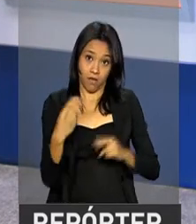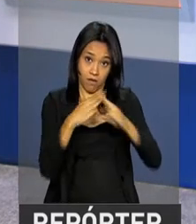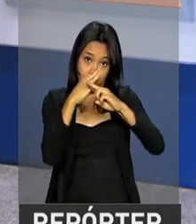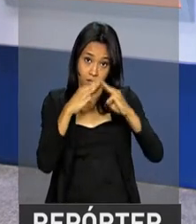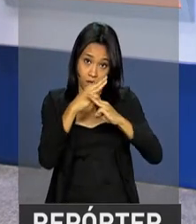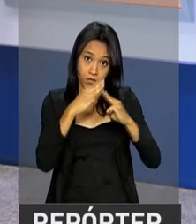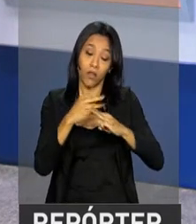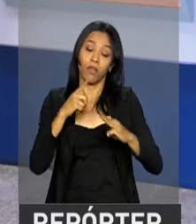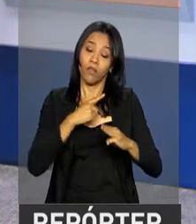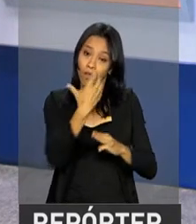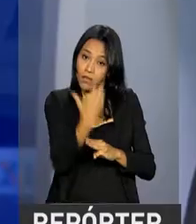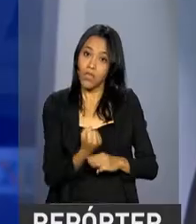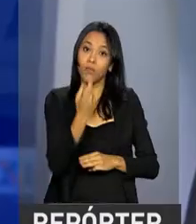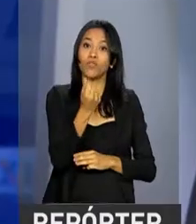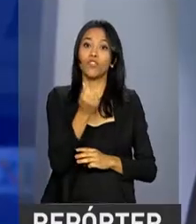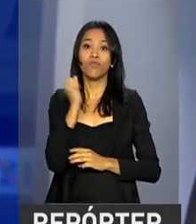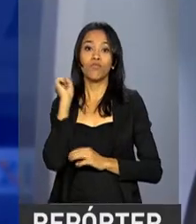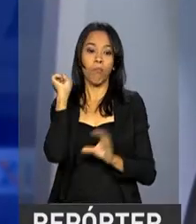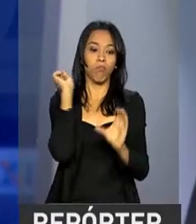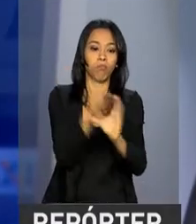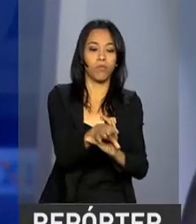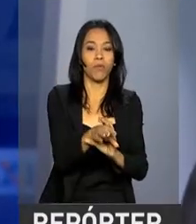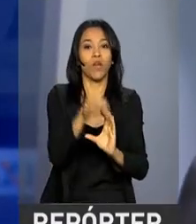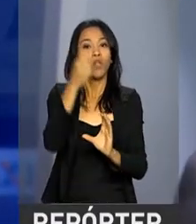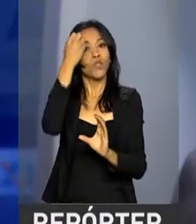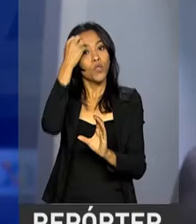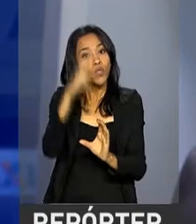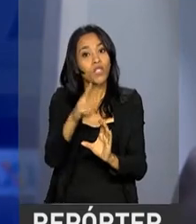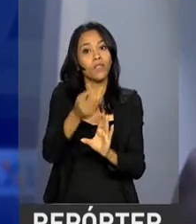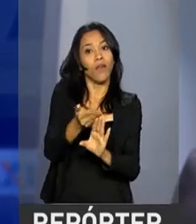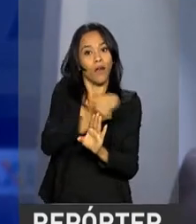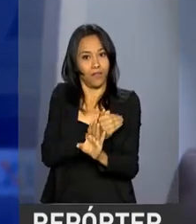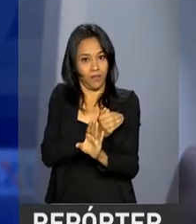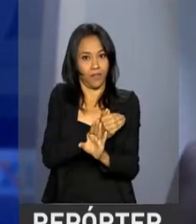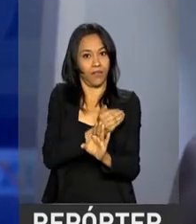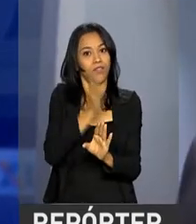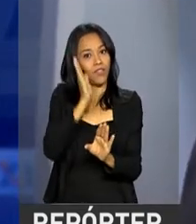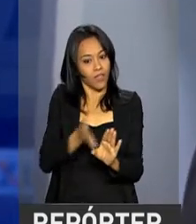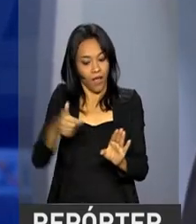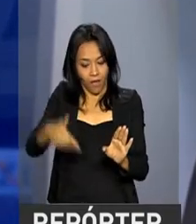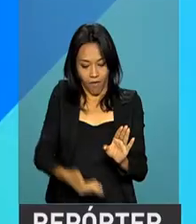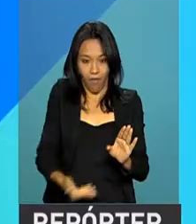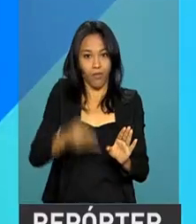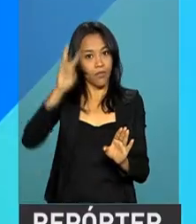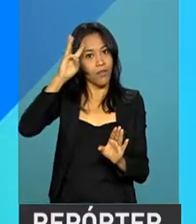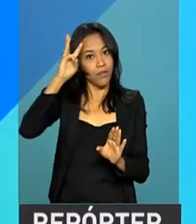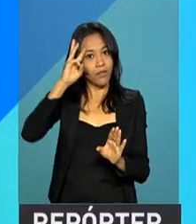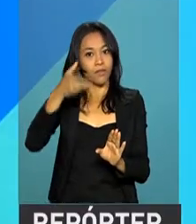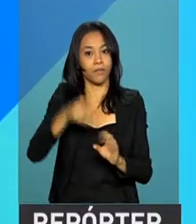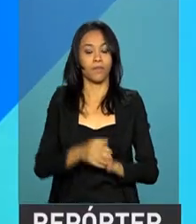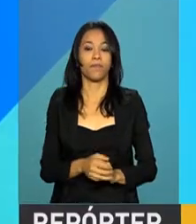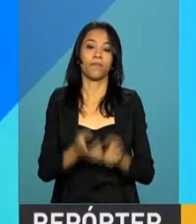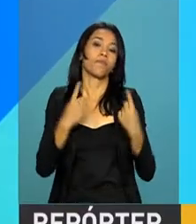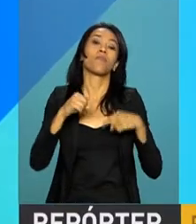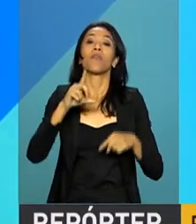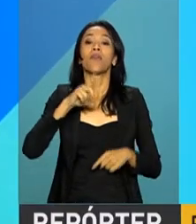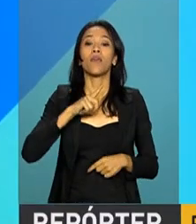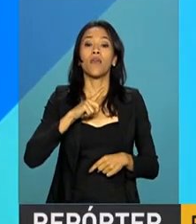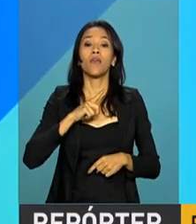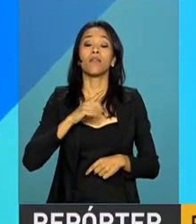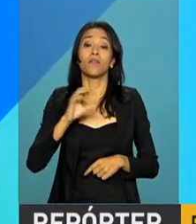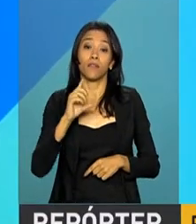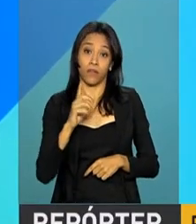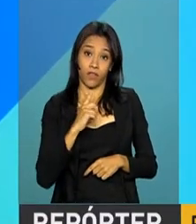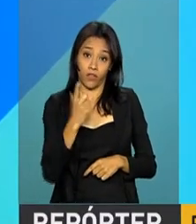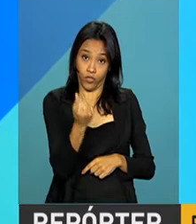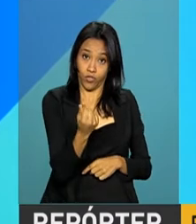automaticamente na conta dois dias antes ou seja já nesta terça feira quem tem até 1.500 reais